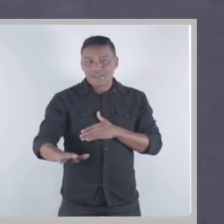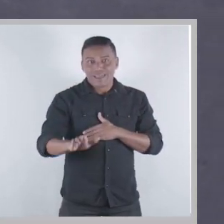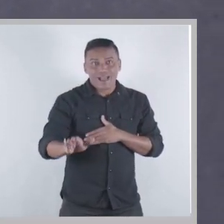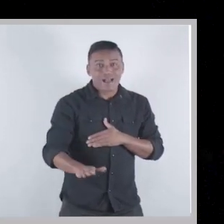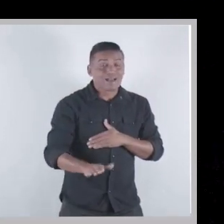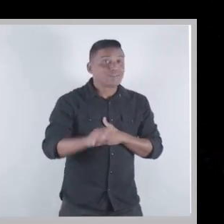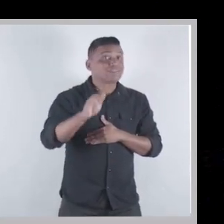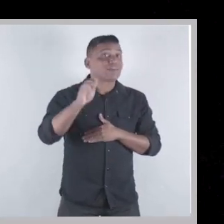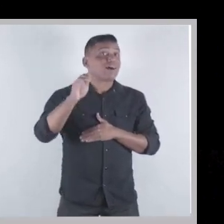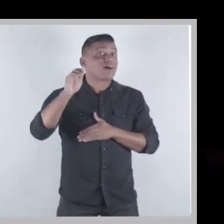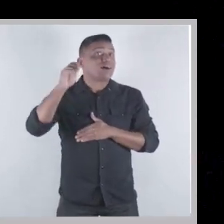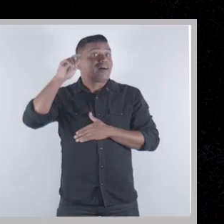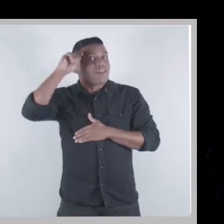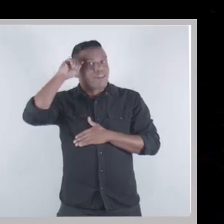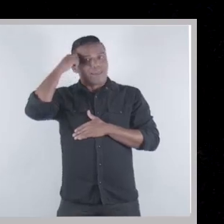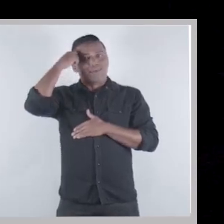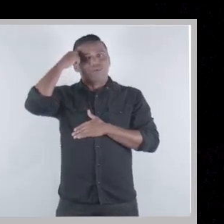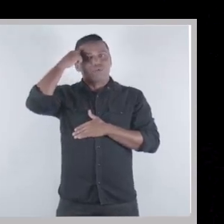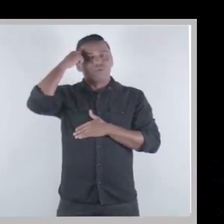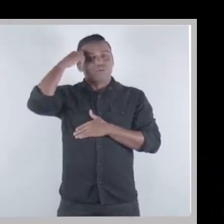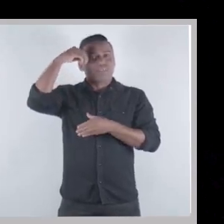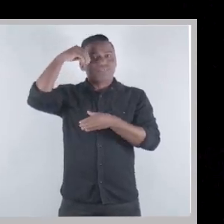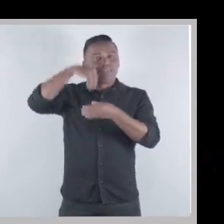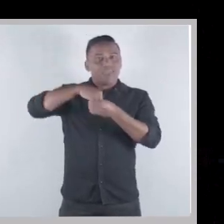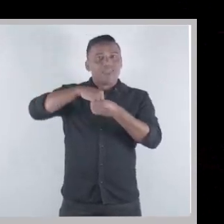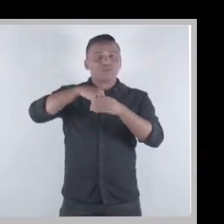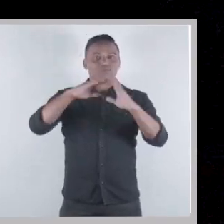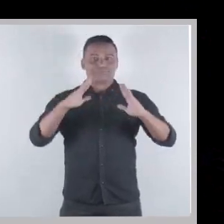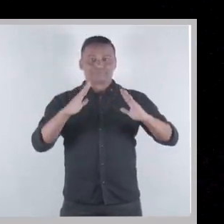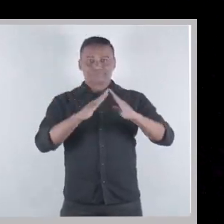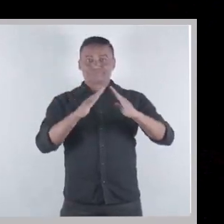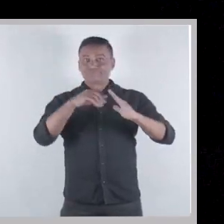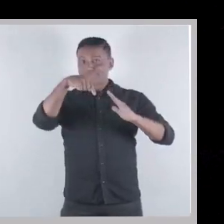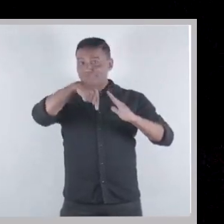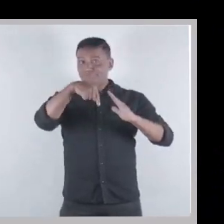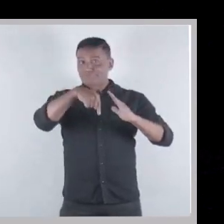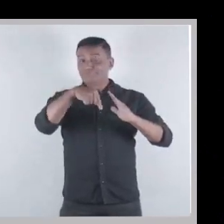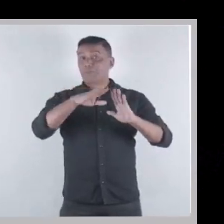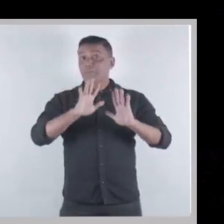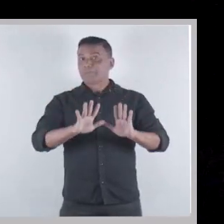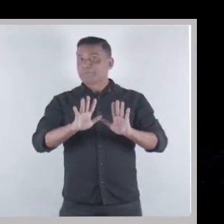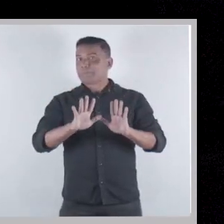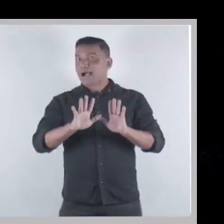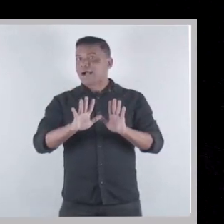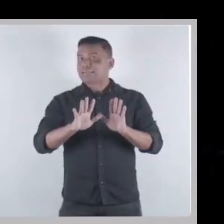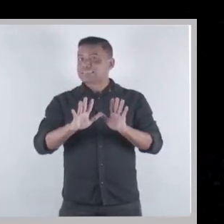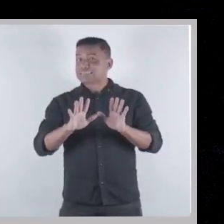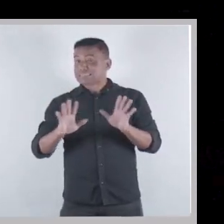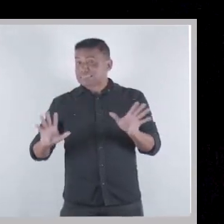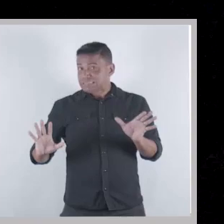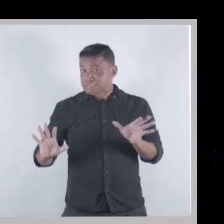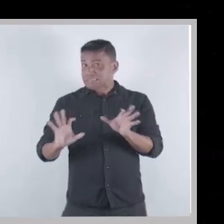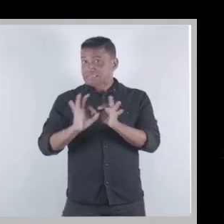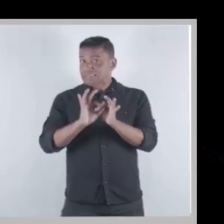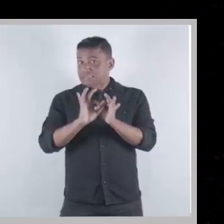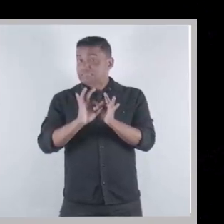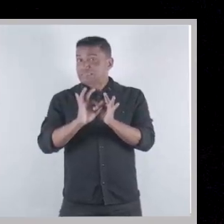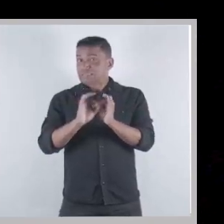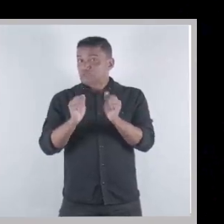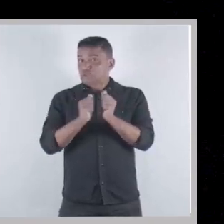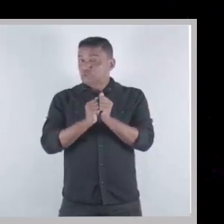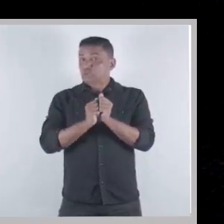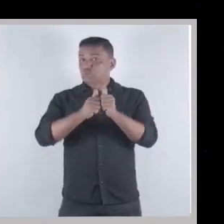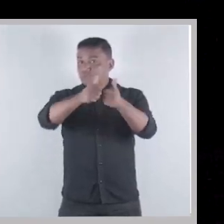negra dentro deste território, mas em simbiose com essa